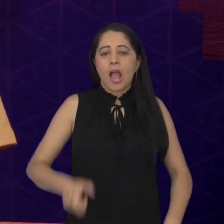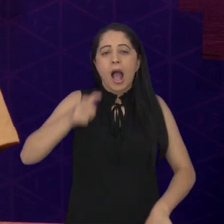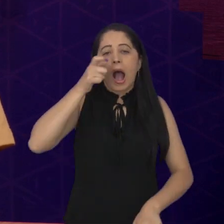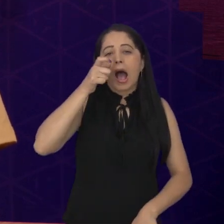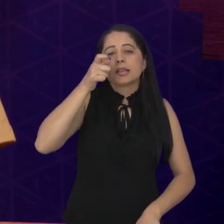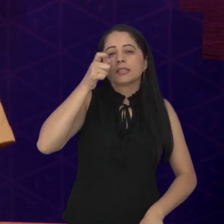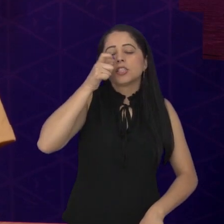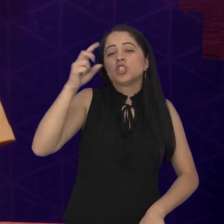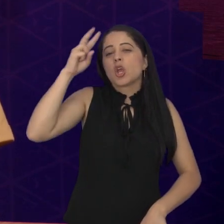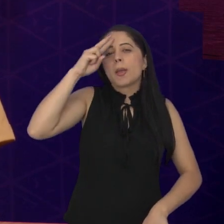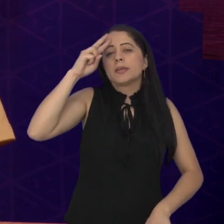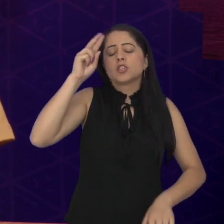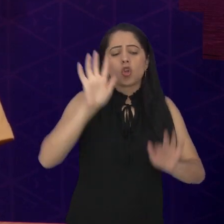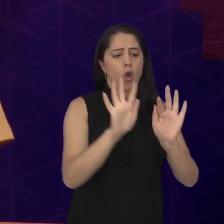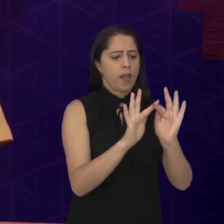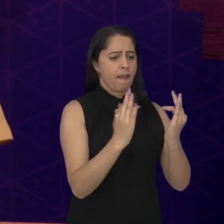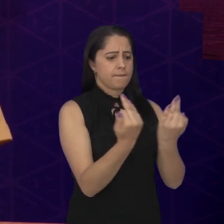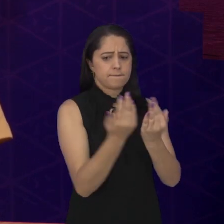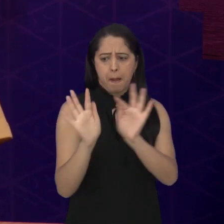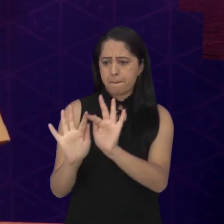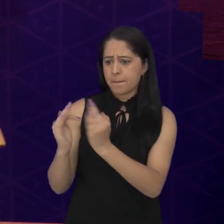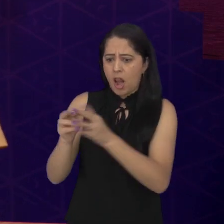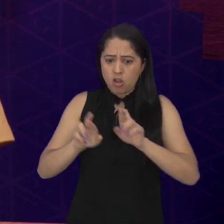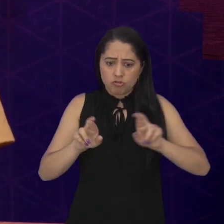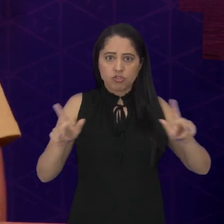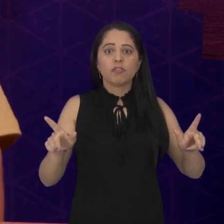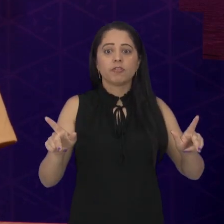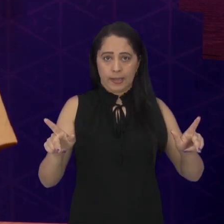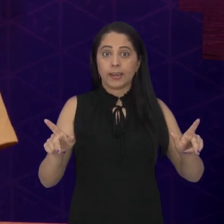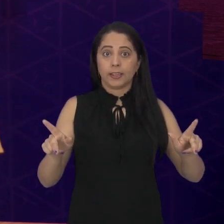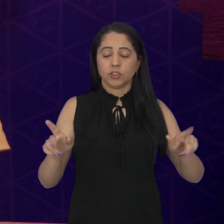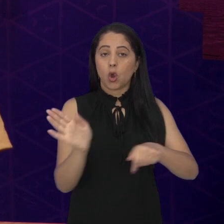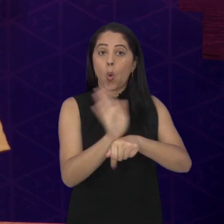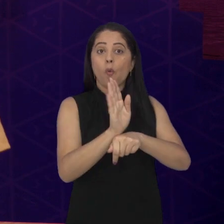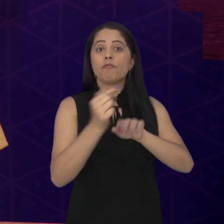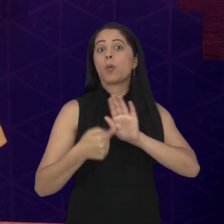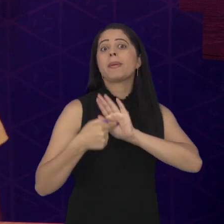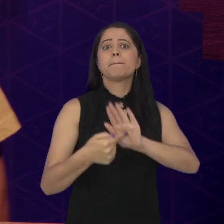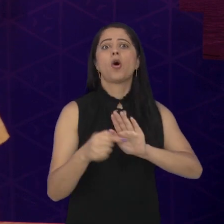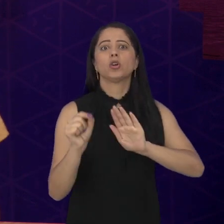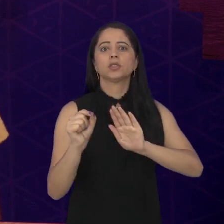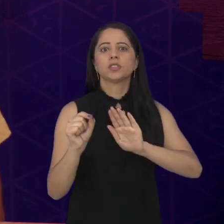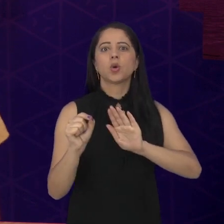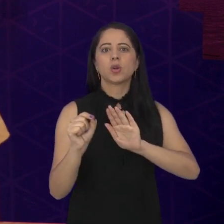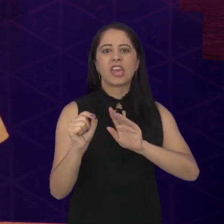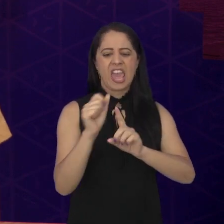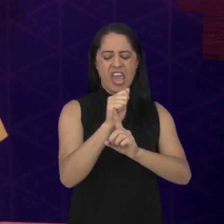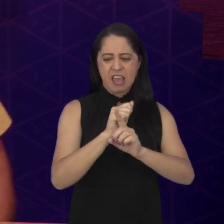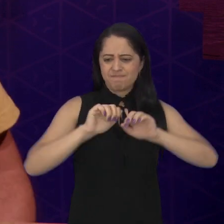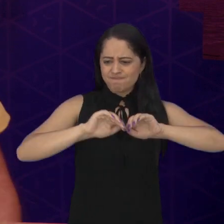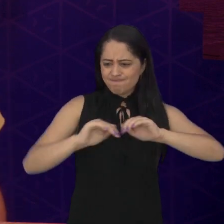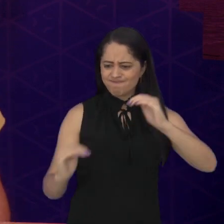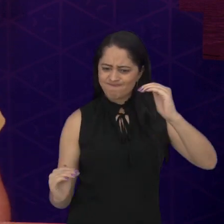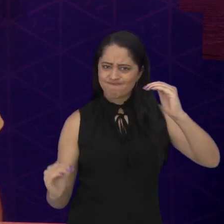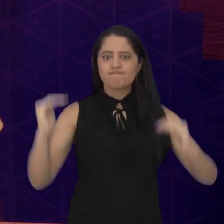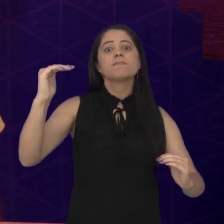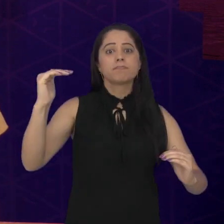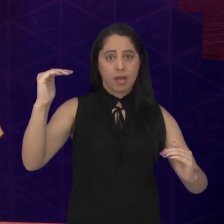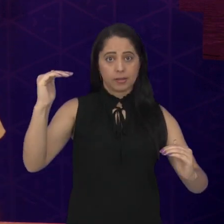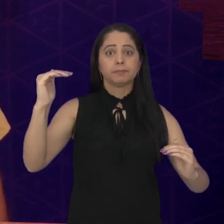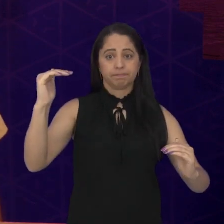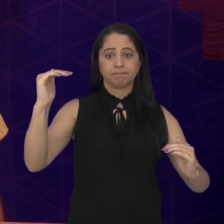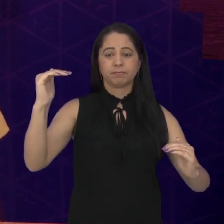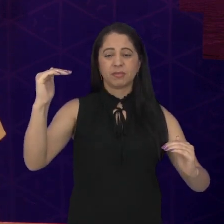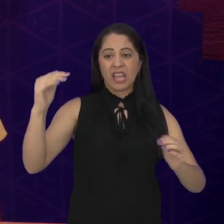No filme Parasita, a gente acompanha a história de duas famílias bem diferentes. Na verdade, o filme é sobre o abismo social